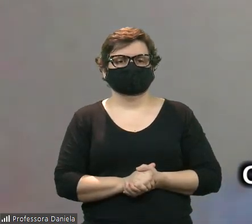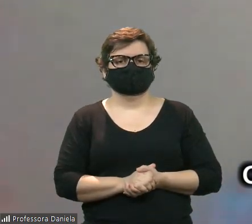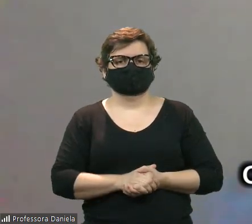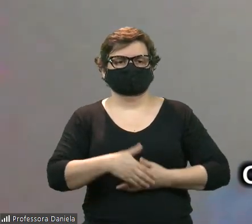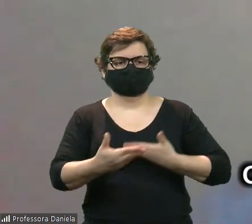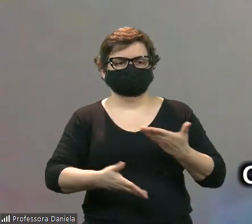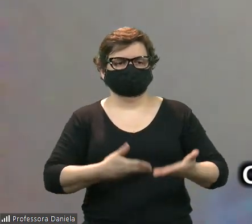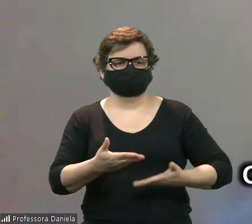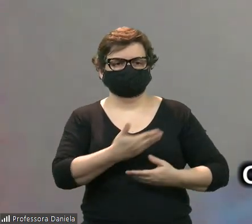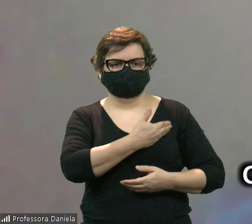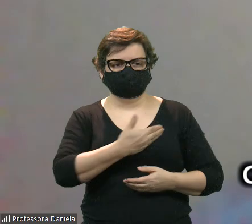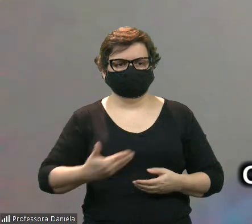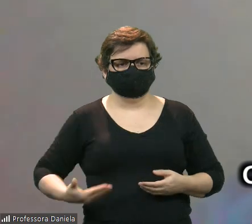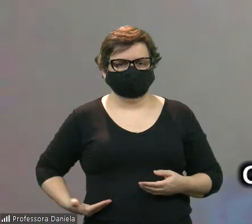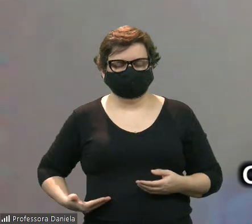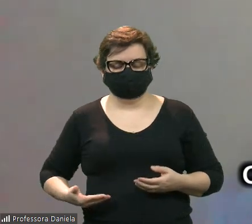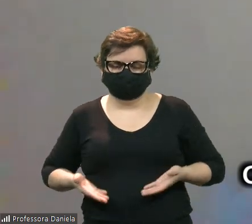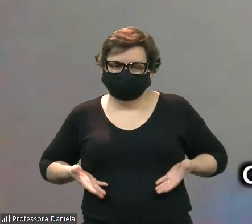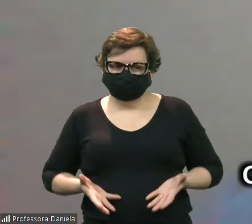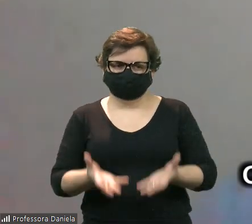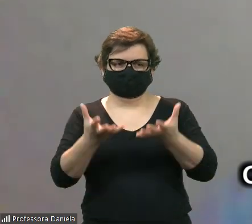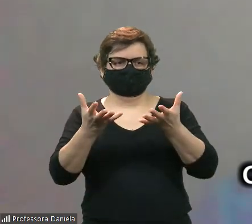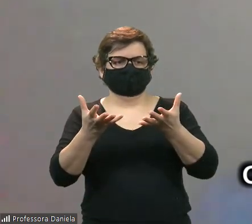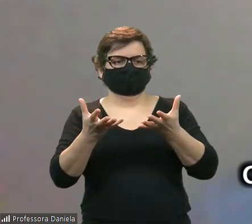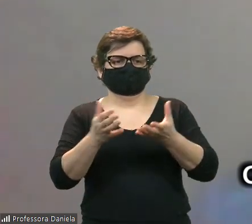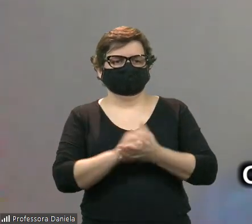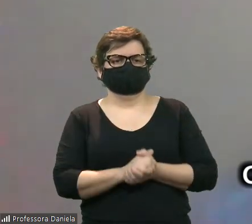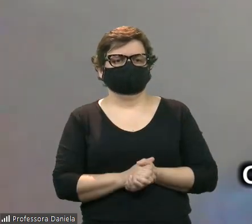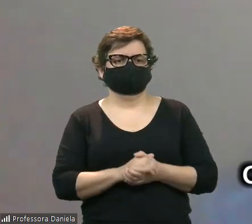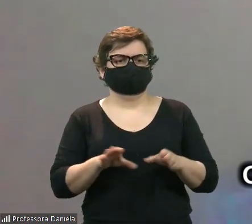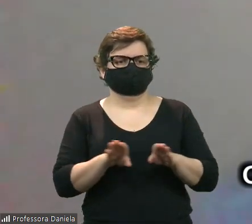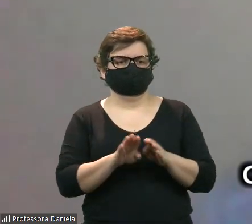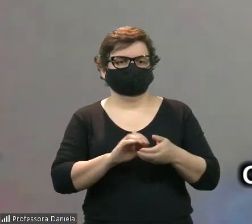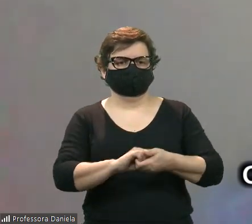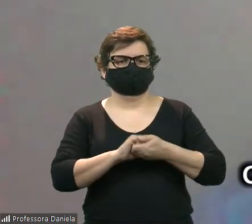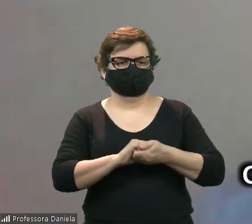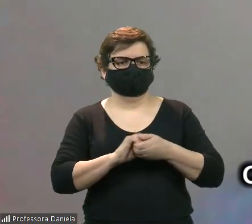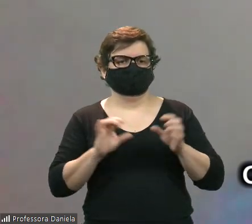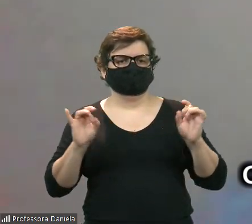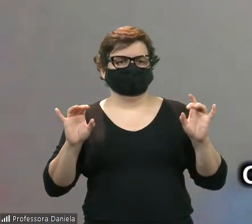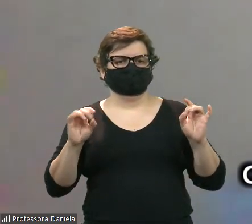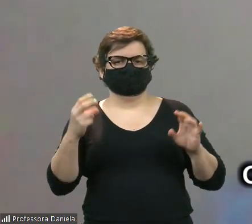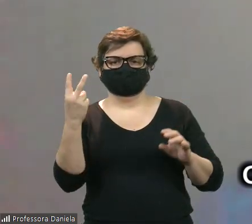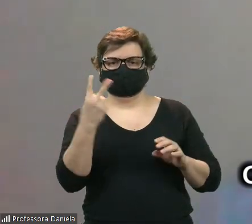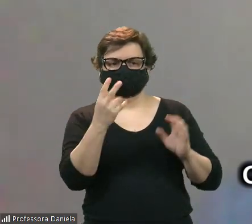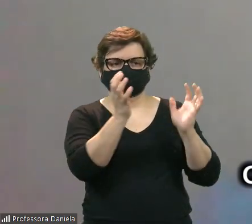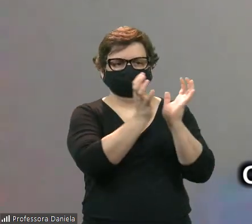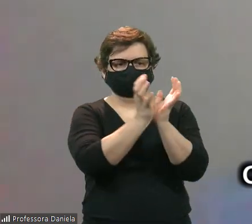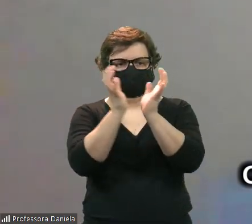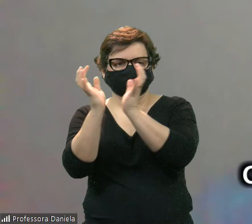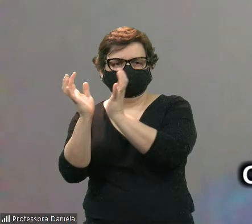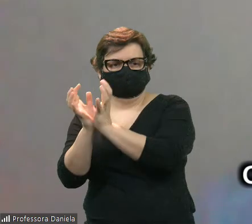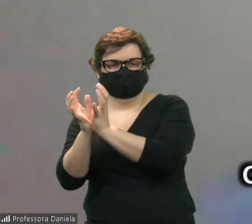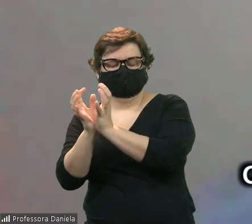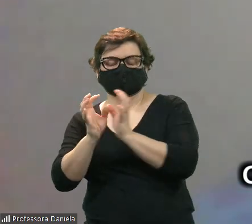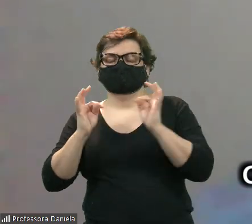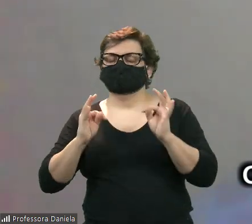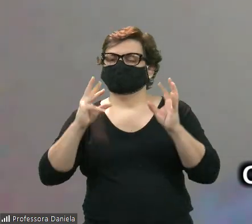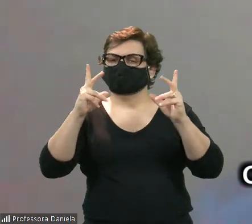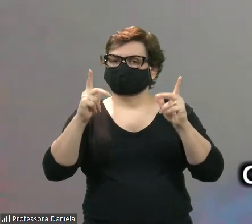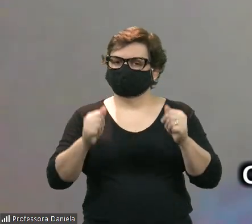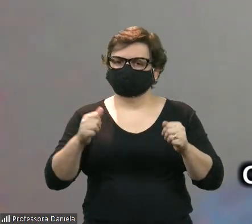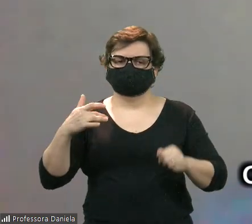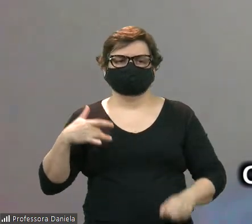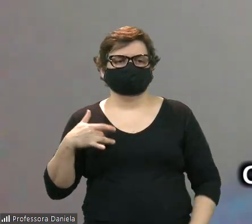mesmo que alavancam a administração. E não posso deixar de cumprimentar em especial duas categorias, todos os profissionais